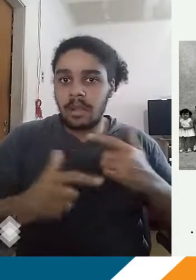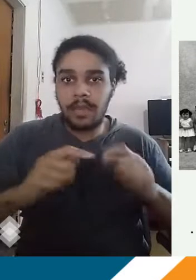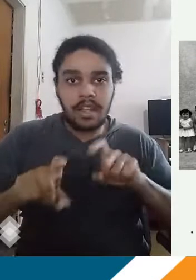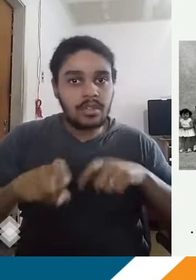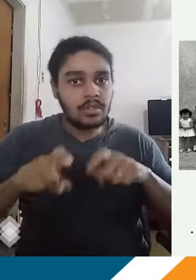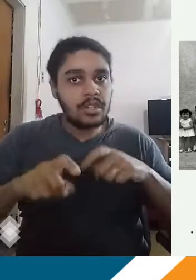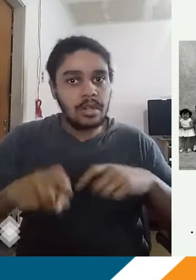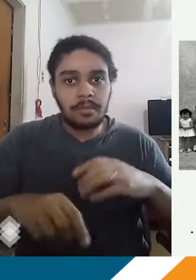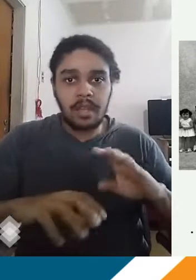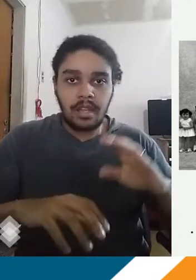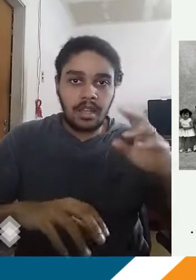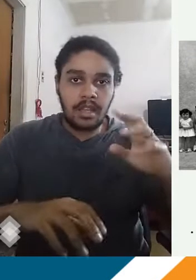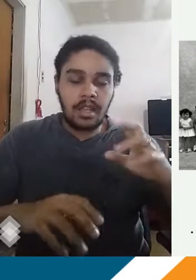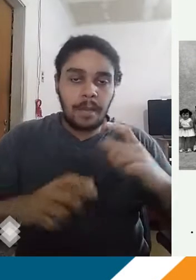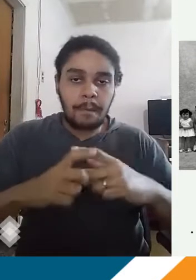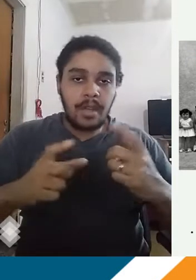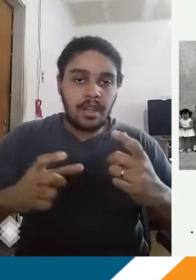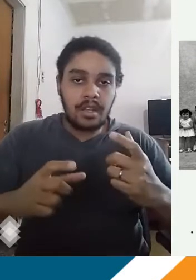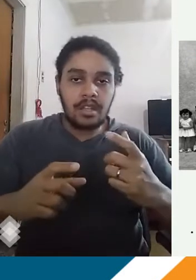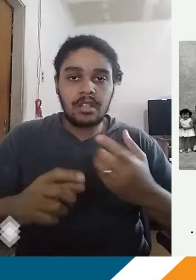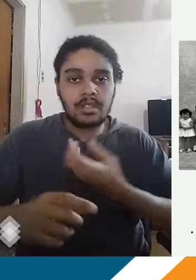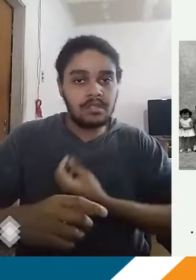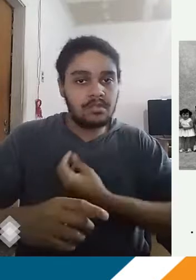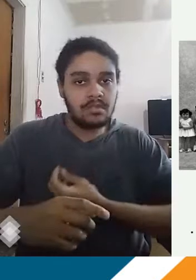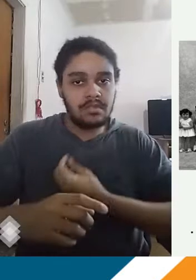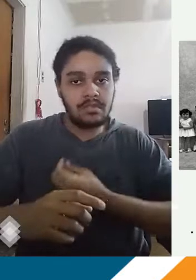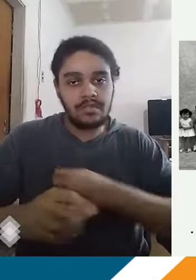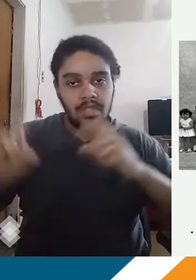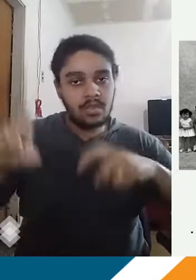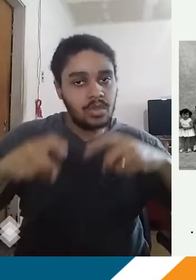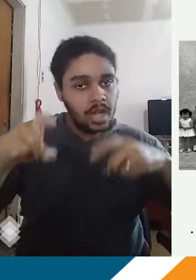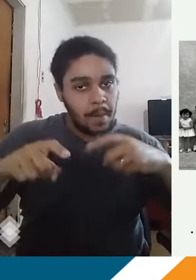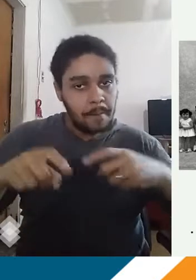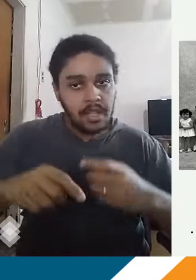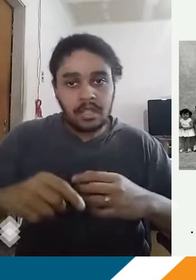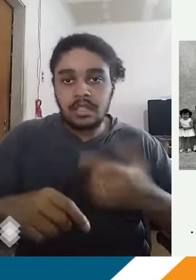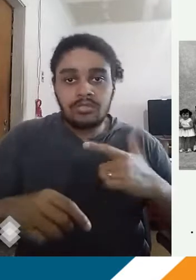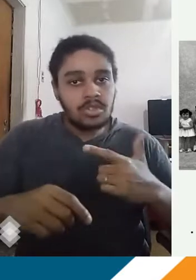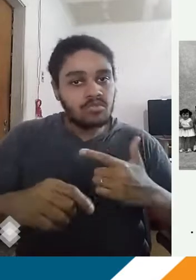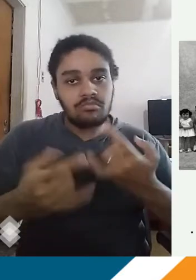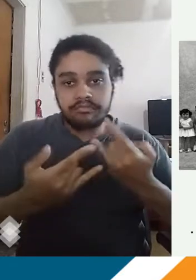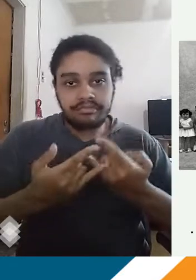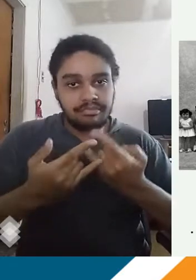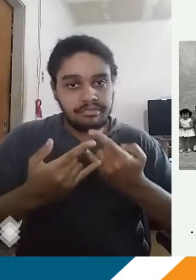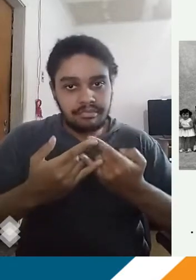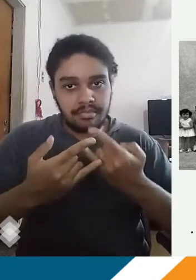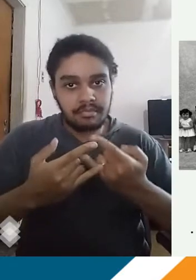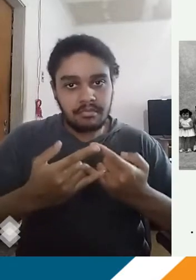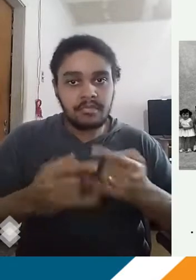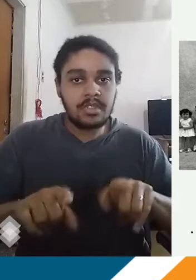ajudar nos trabalhos no campo. Maior parte da população nesse período vivia no espaço rural. Ausência de